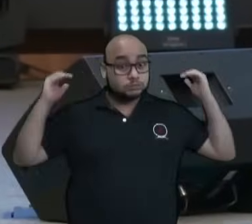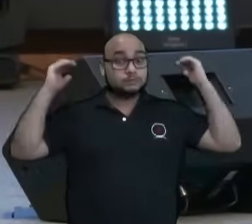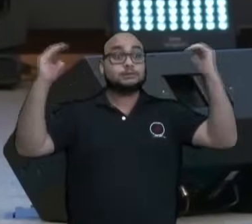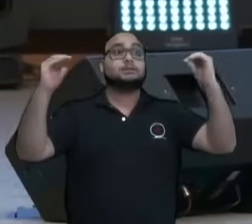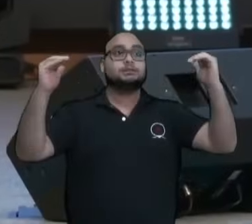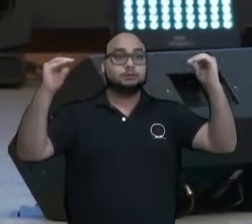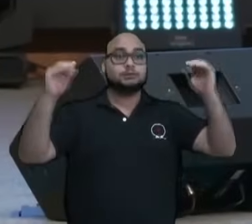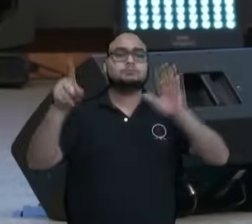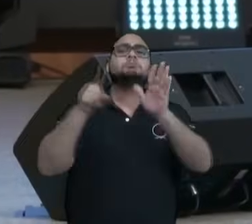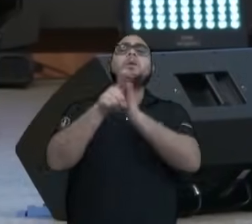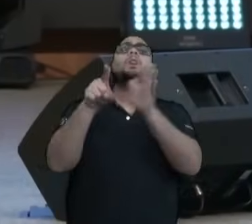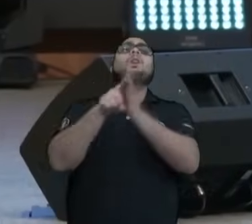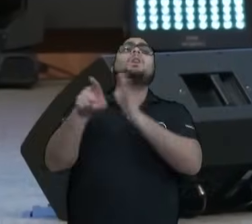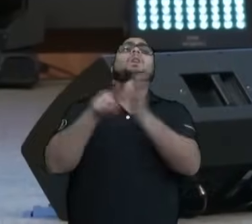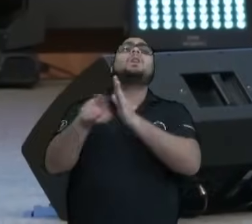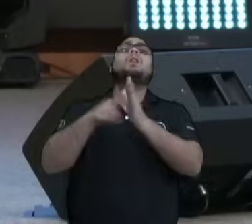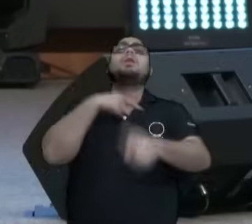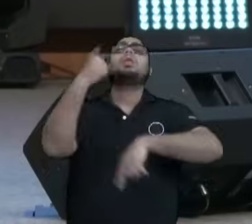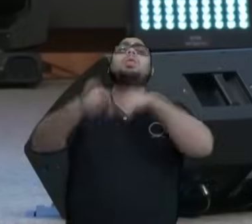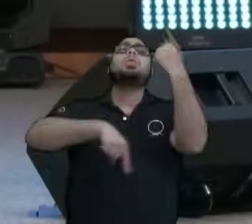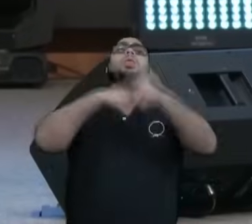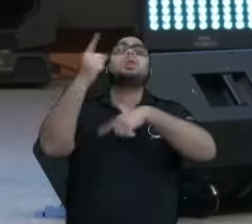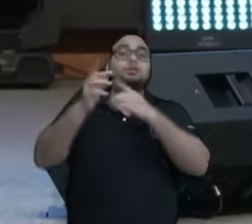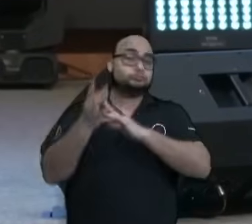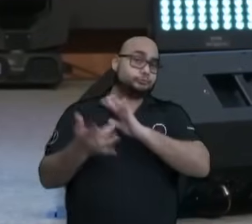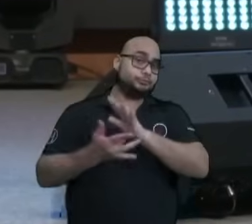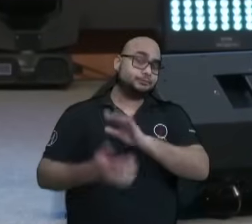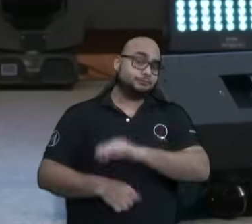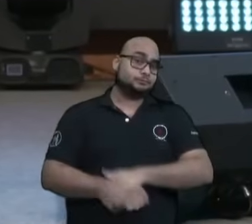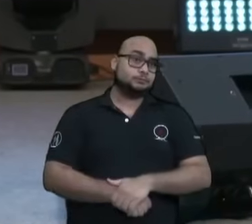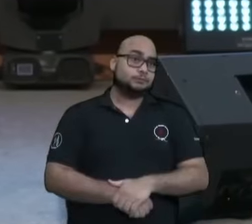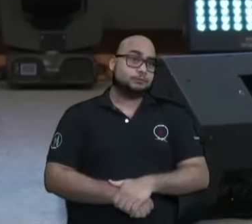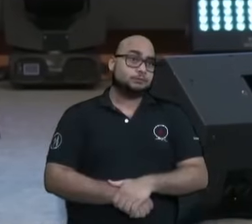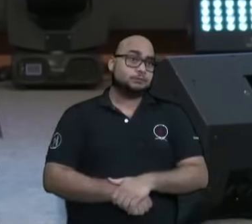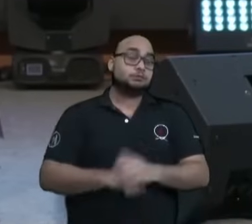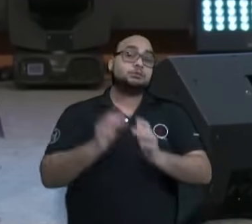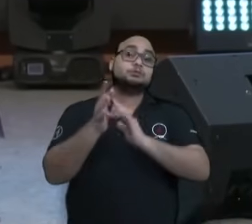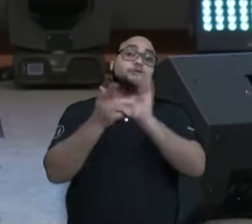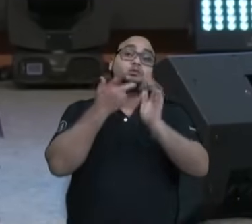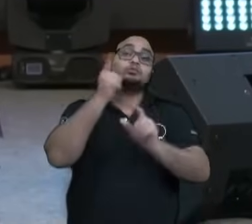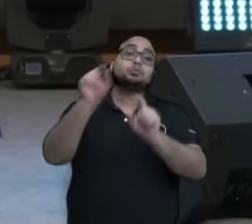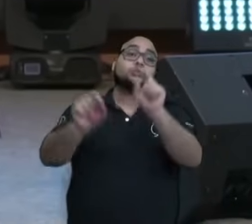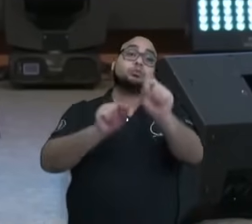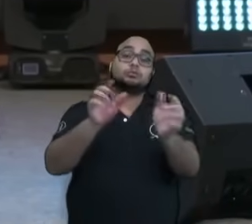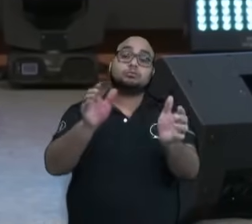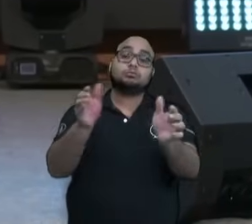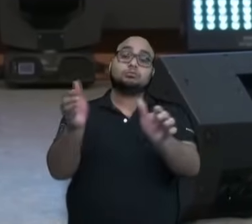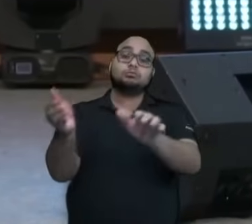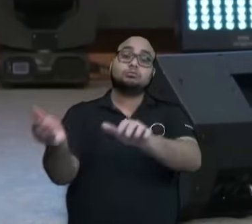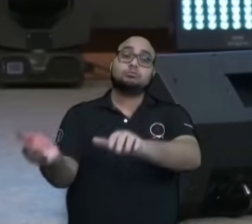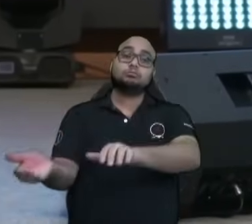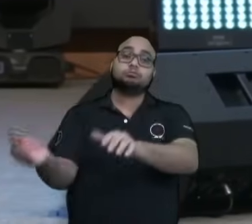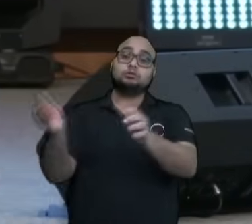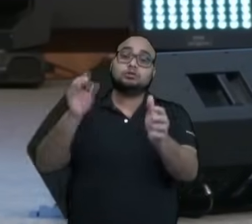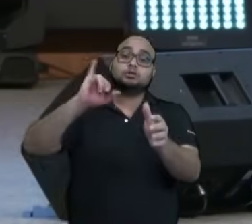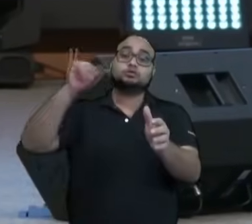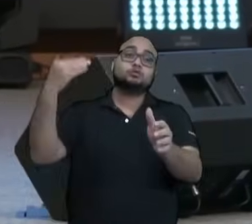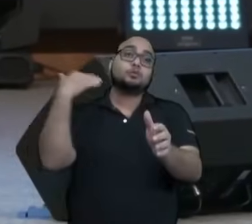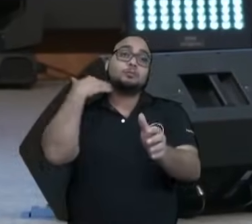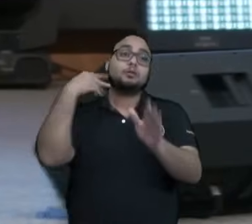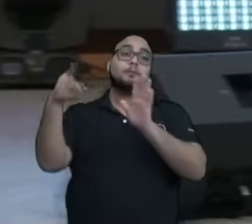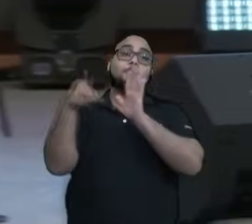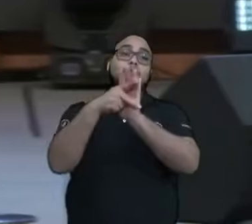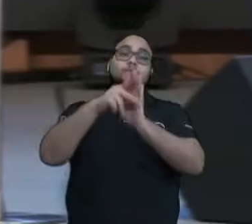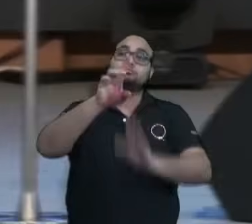essas coisas a resposta de Jesus o batismo de João era de Deus ou dos homens Acabou a